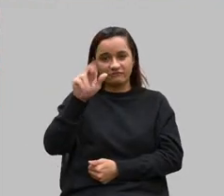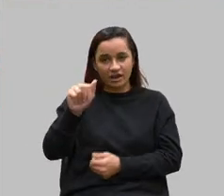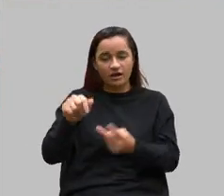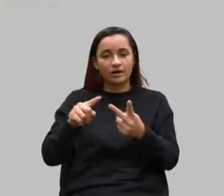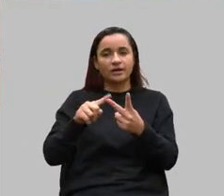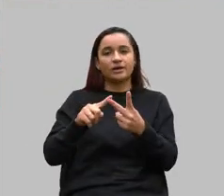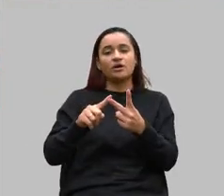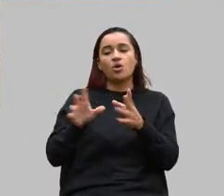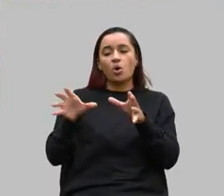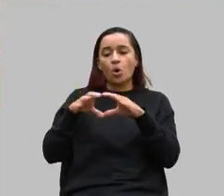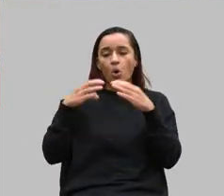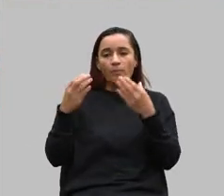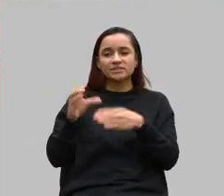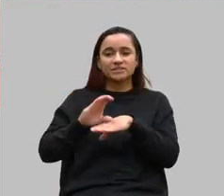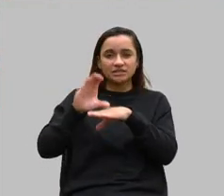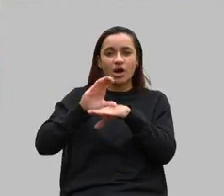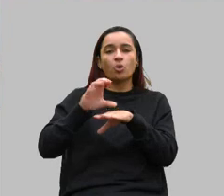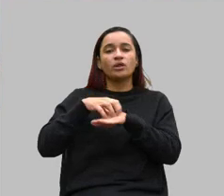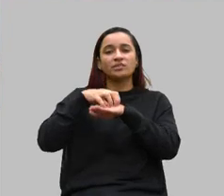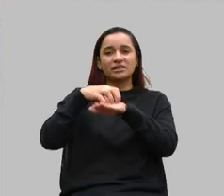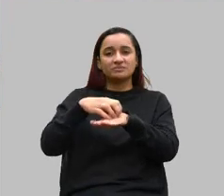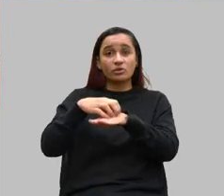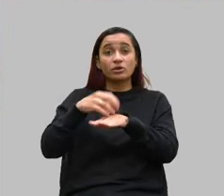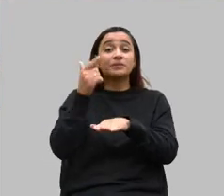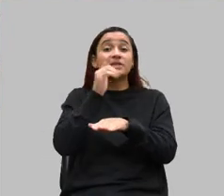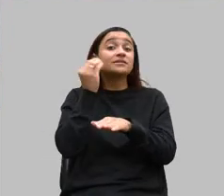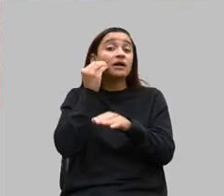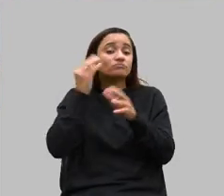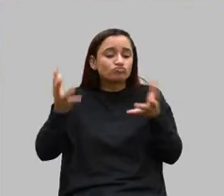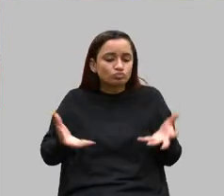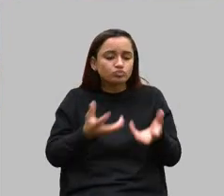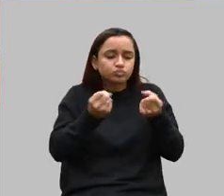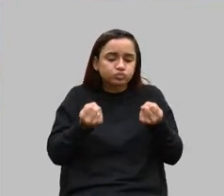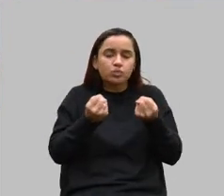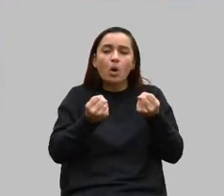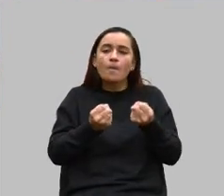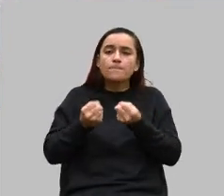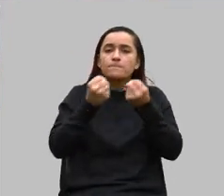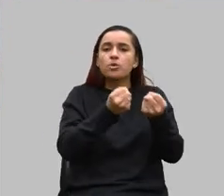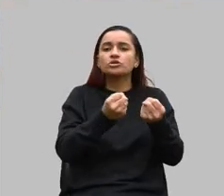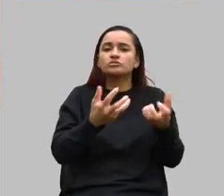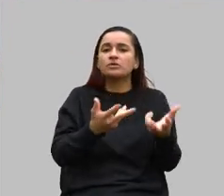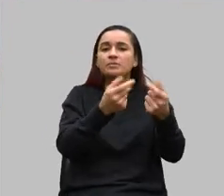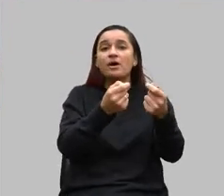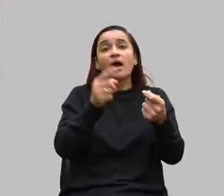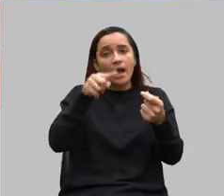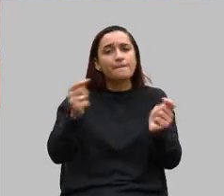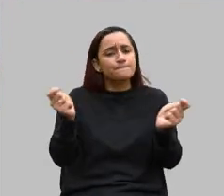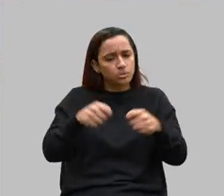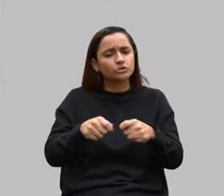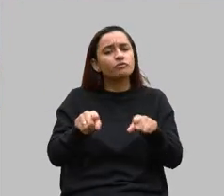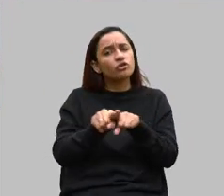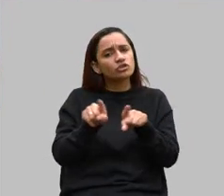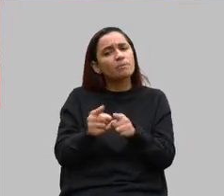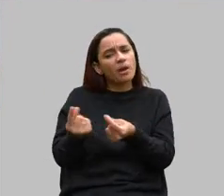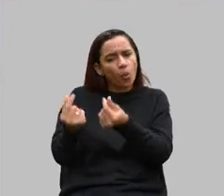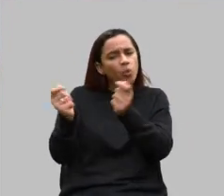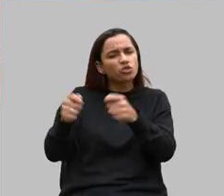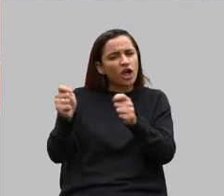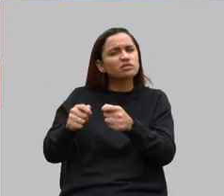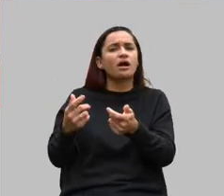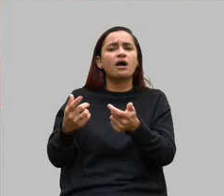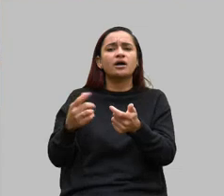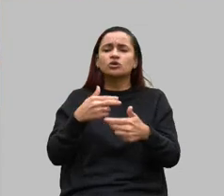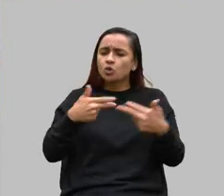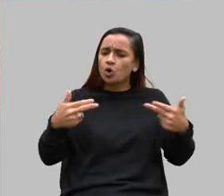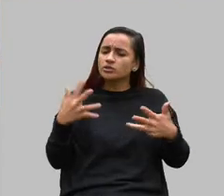comissão de transporte da da Assembleia no sentido de potencializar isso é possível é relativamente barato e as coisas podem caminhar para melhorar